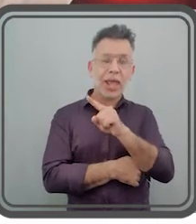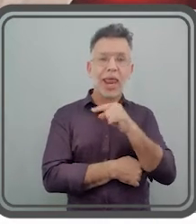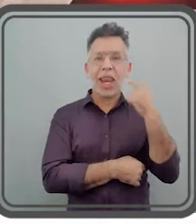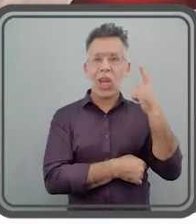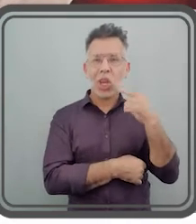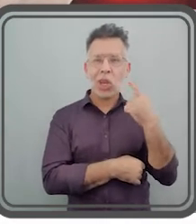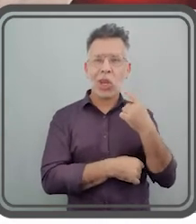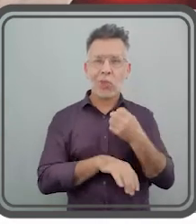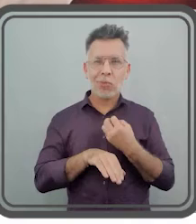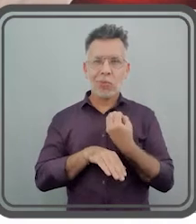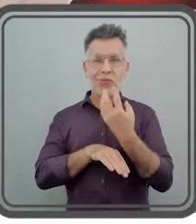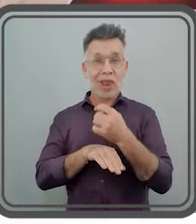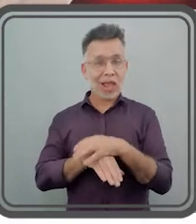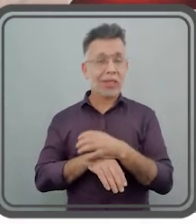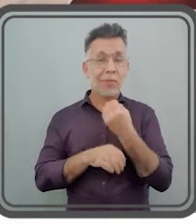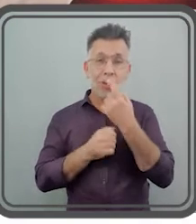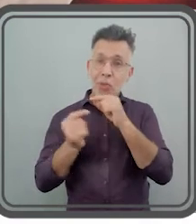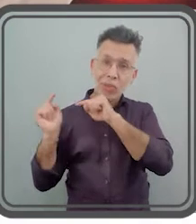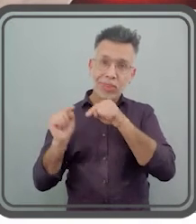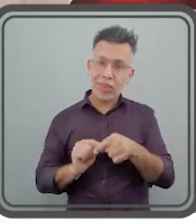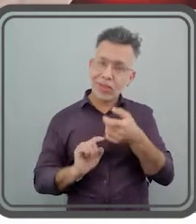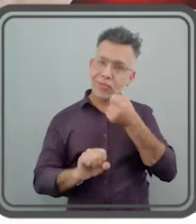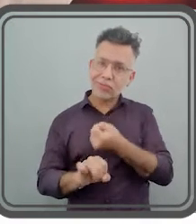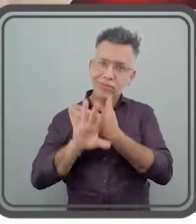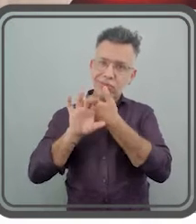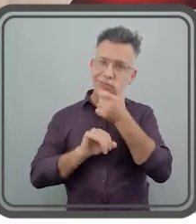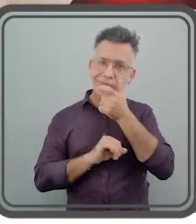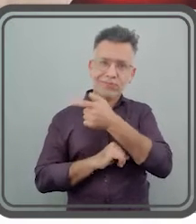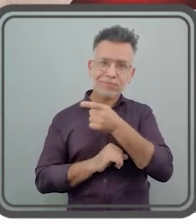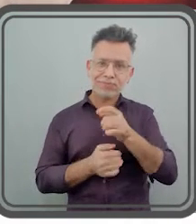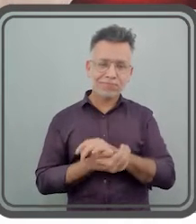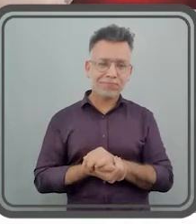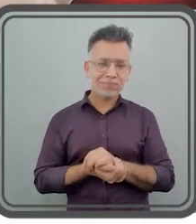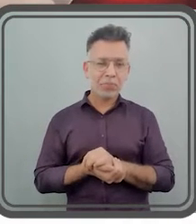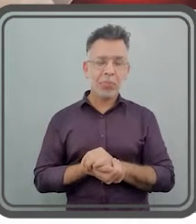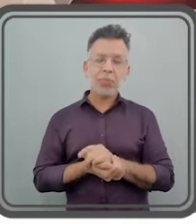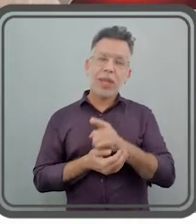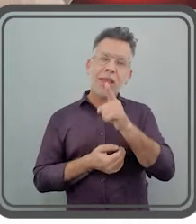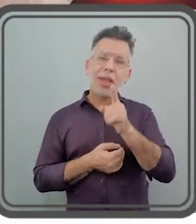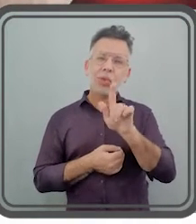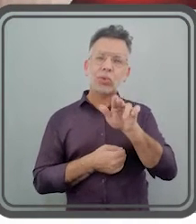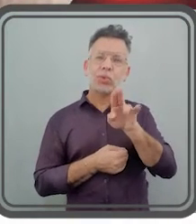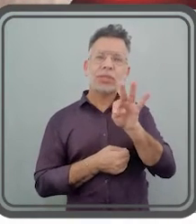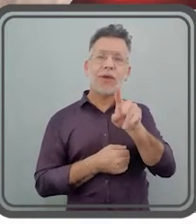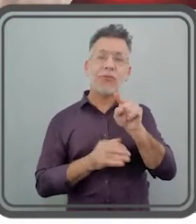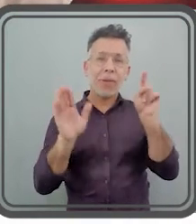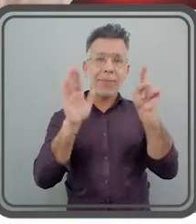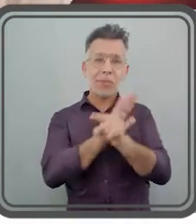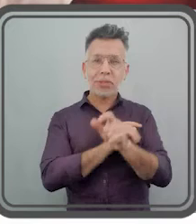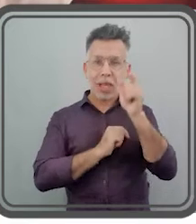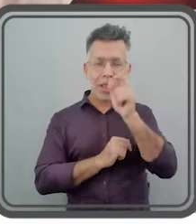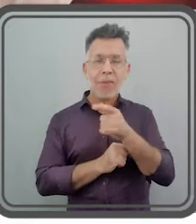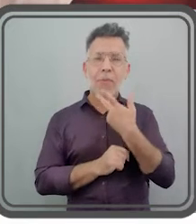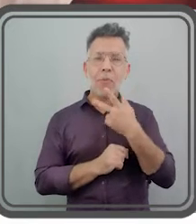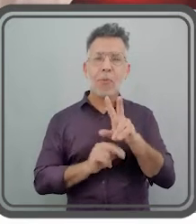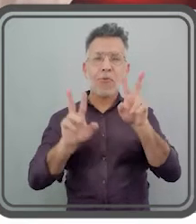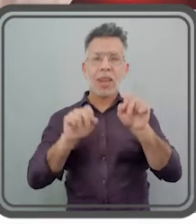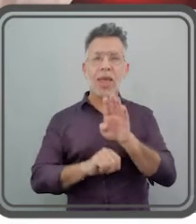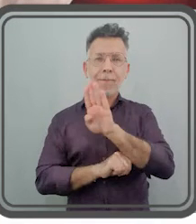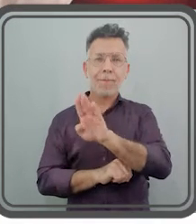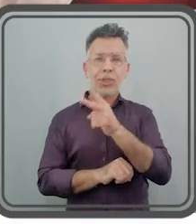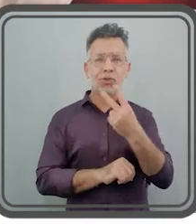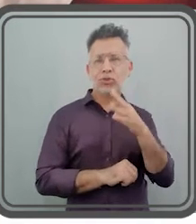também né a gente aqui muito bom tê-los aqui Gustavo tipo de alguma pergunta interessante aqui vamos falar de bitchubi